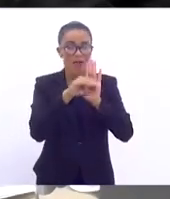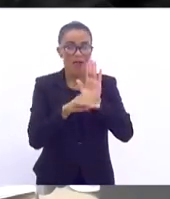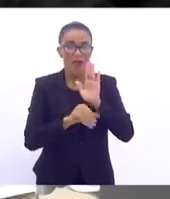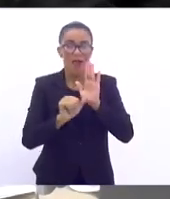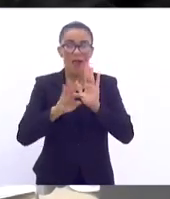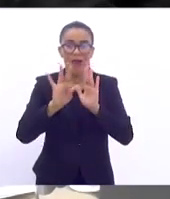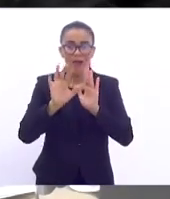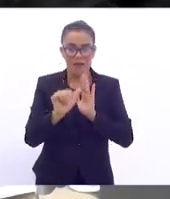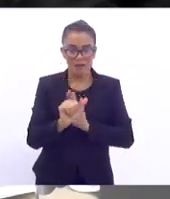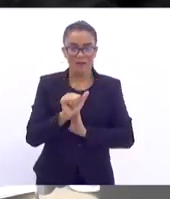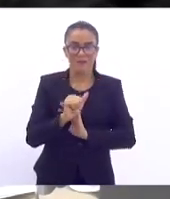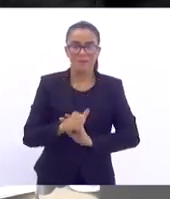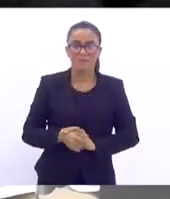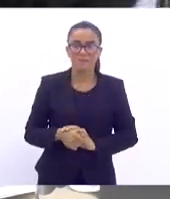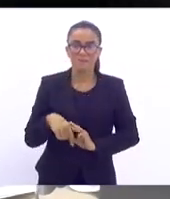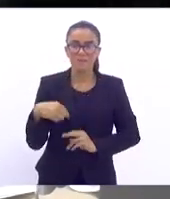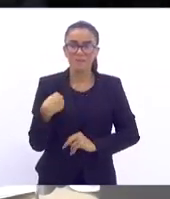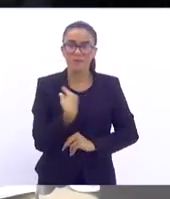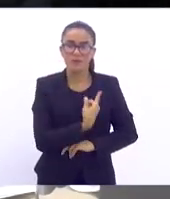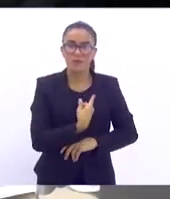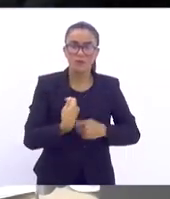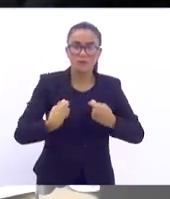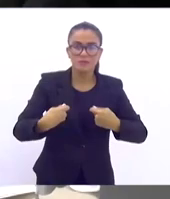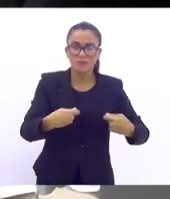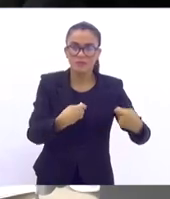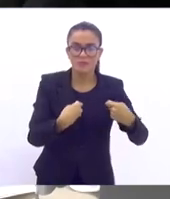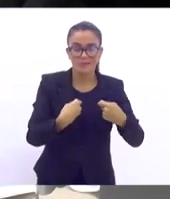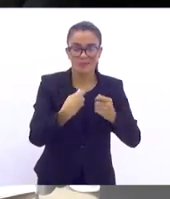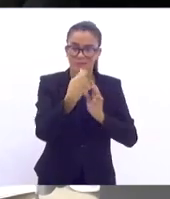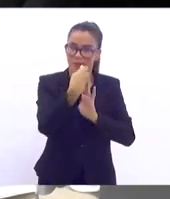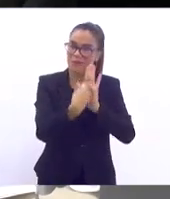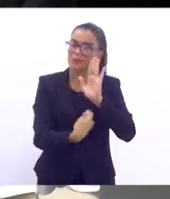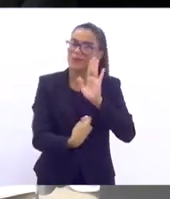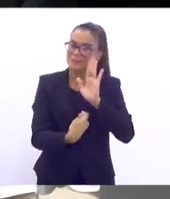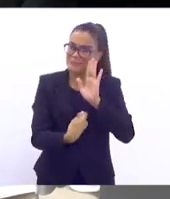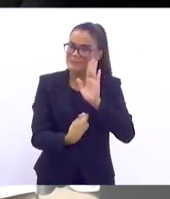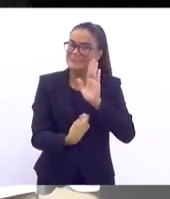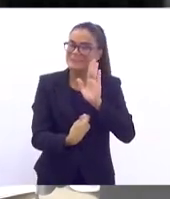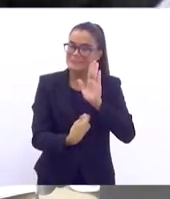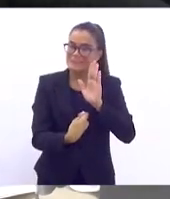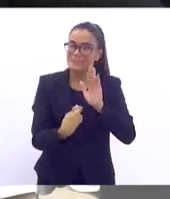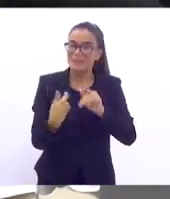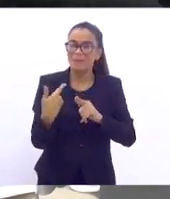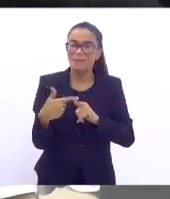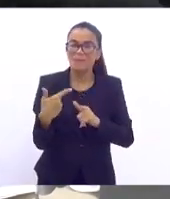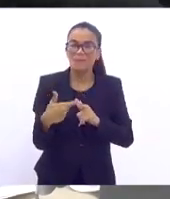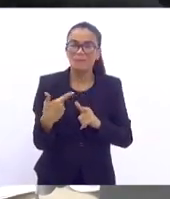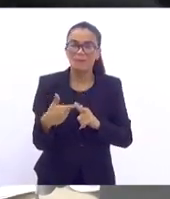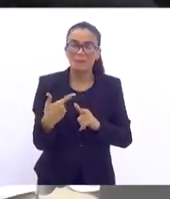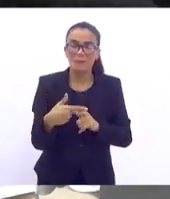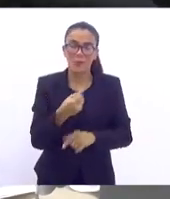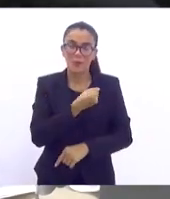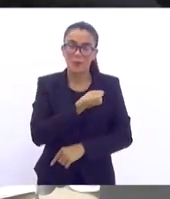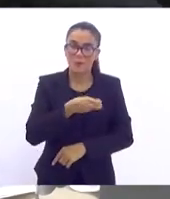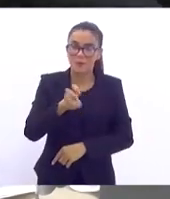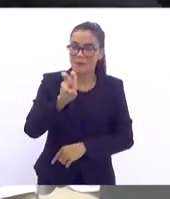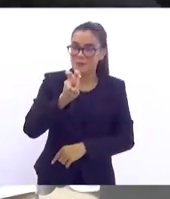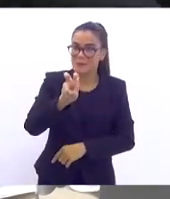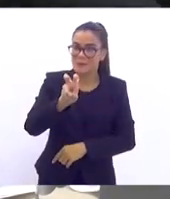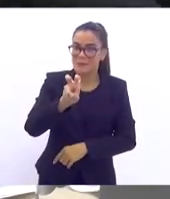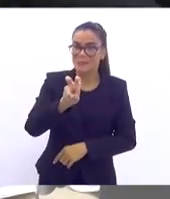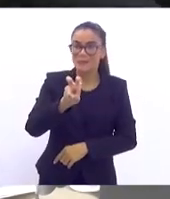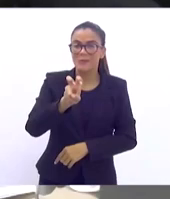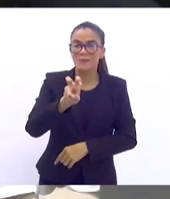é nós teríamos que melhorar a redação porque esse esse número 5 aqui ele